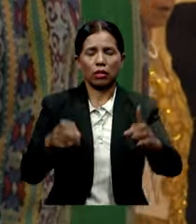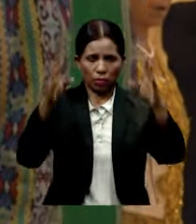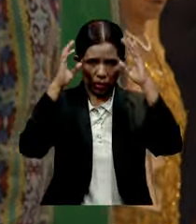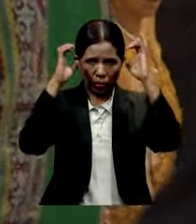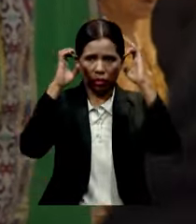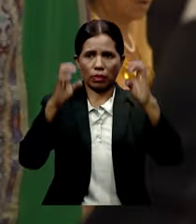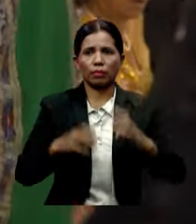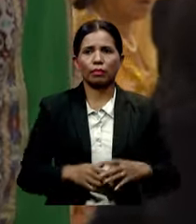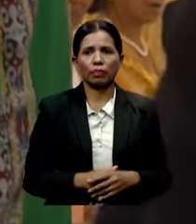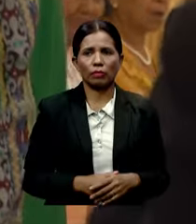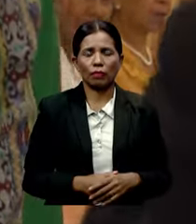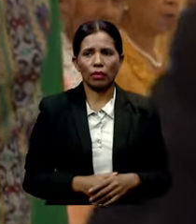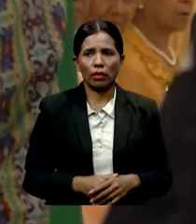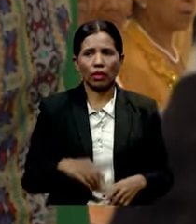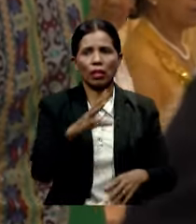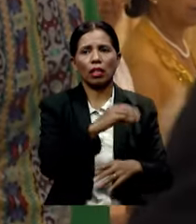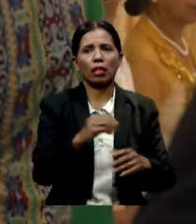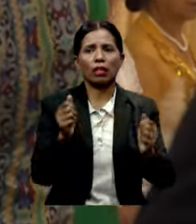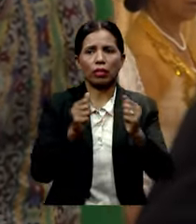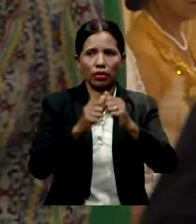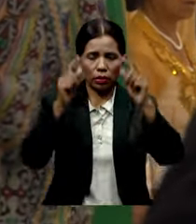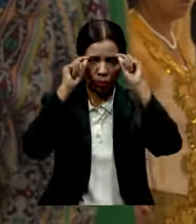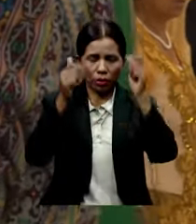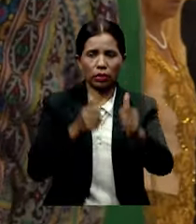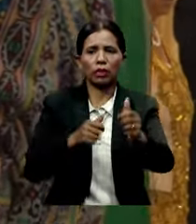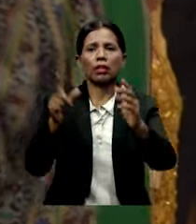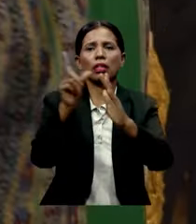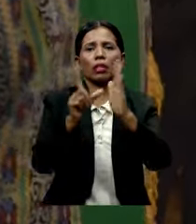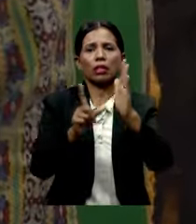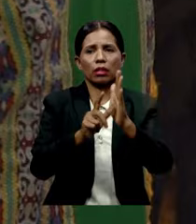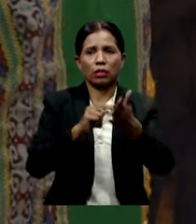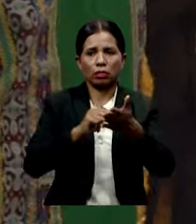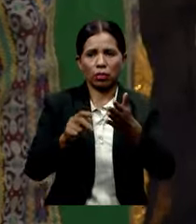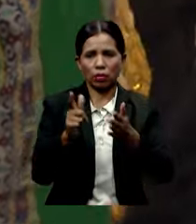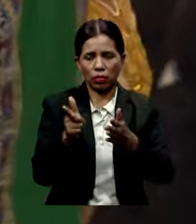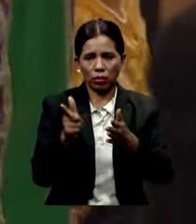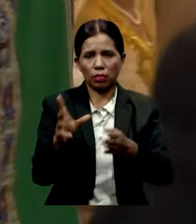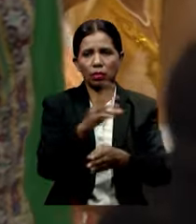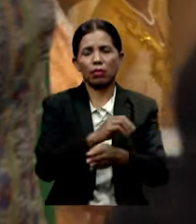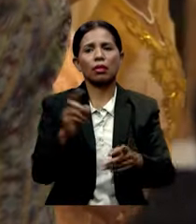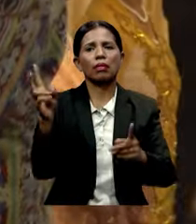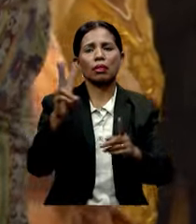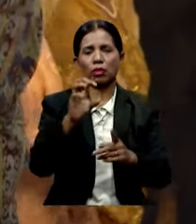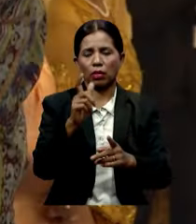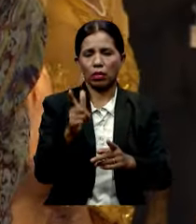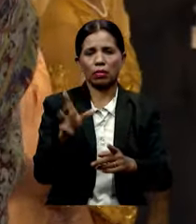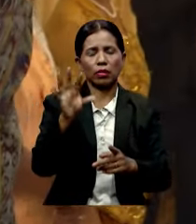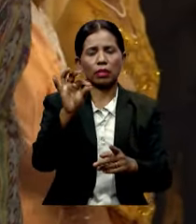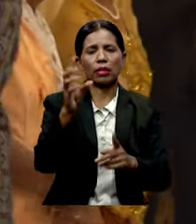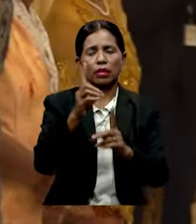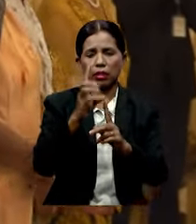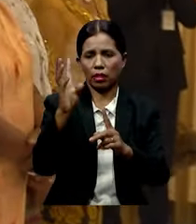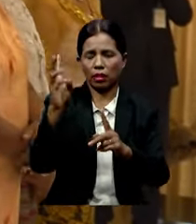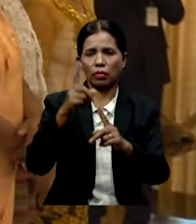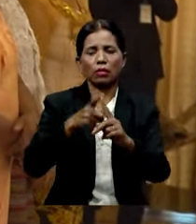educação. Condecoração com Ordem Timor-Leste baseia ba Decreto-Lei número 90/2022, loron nen fulan